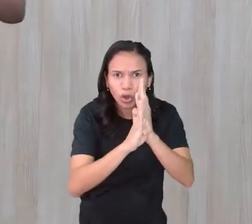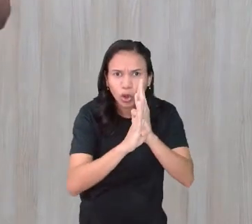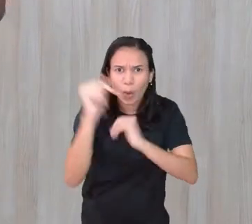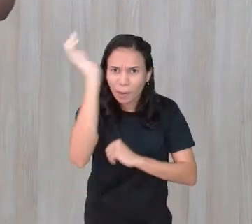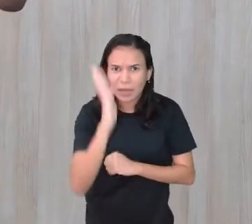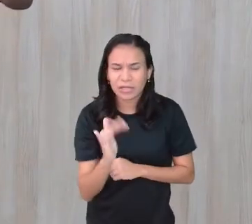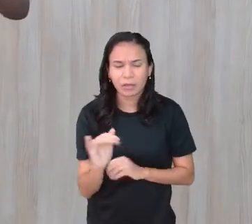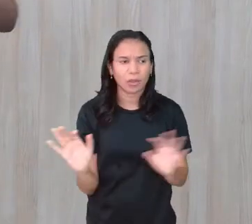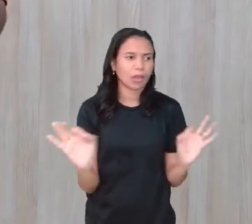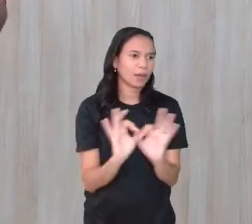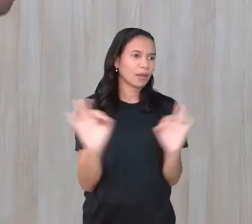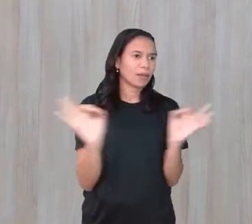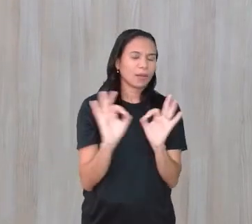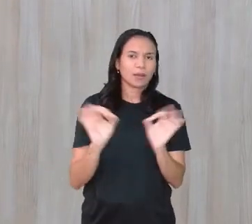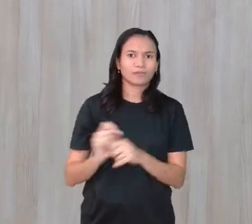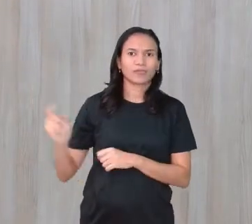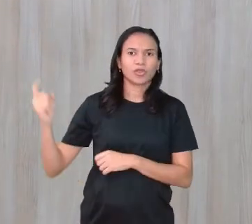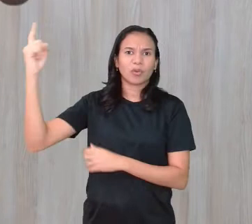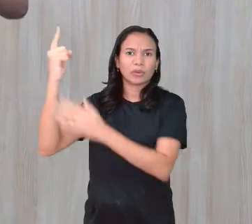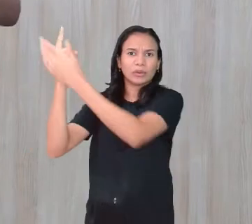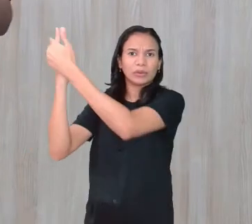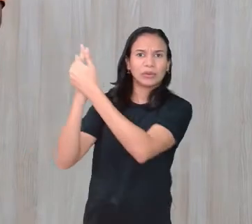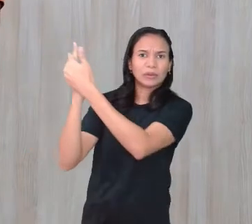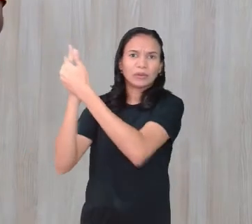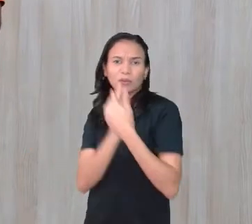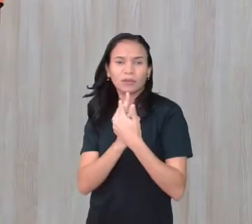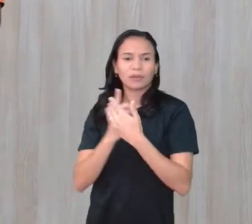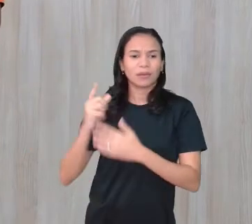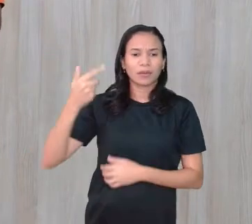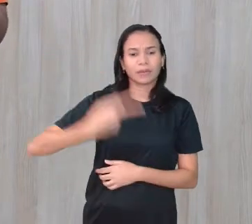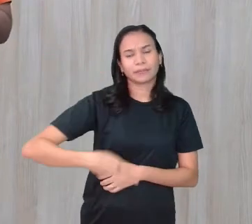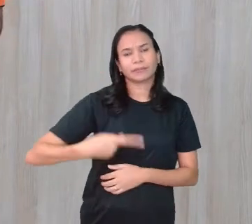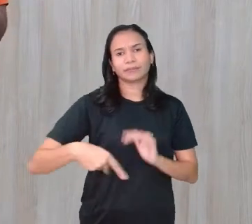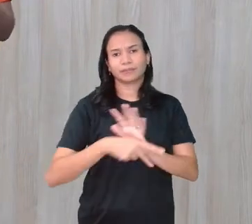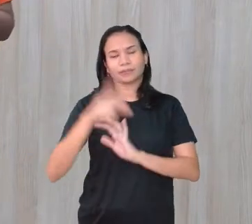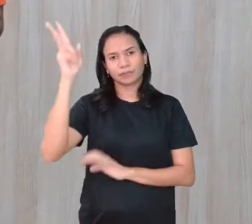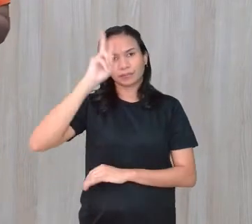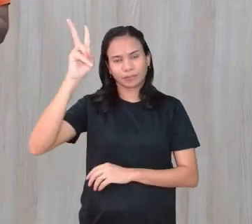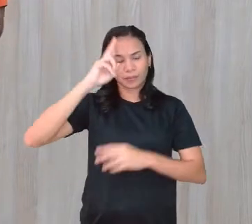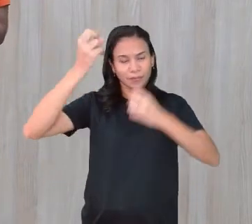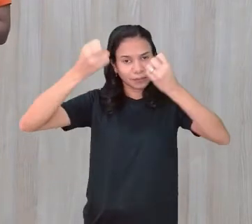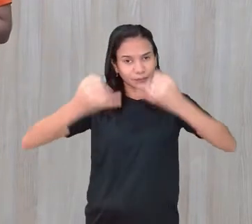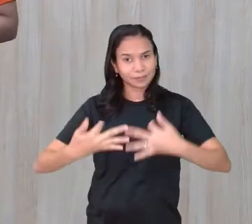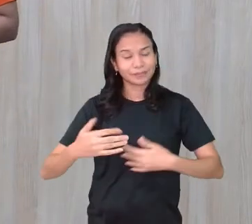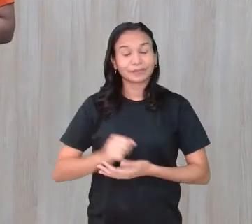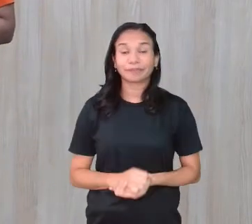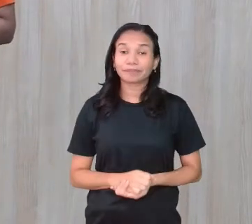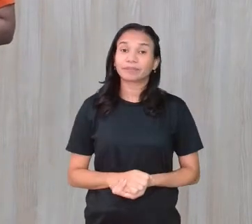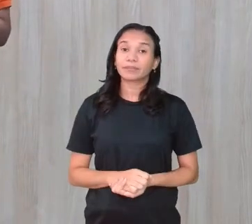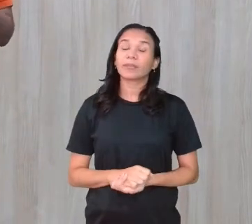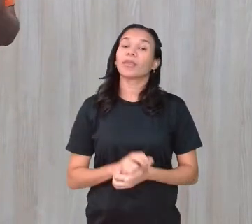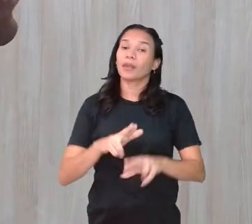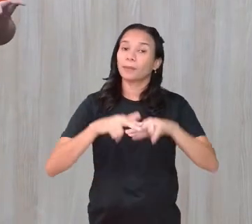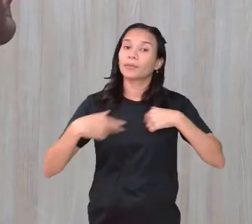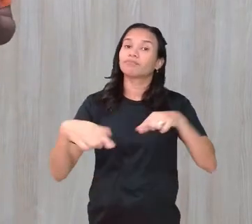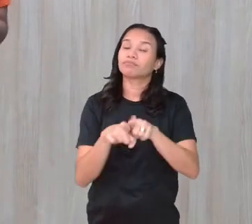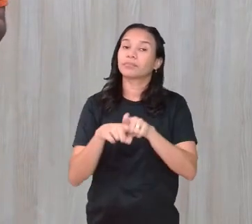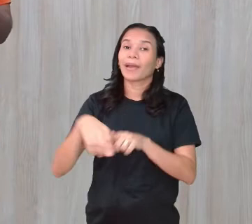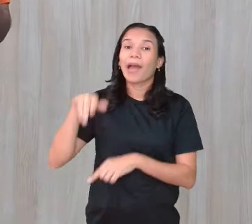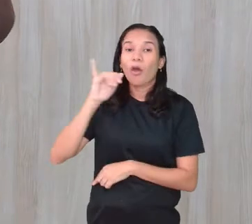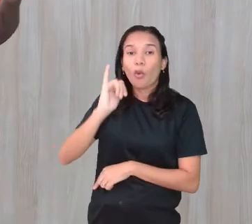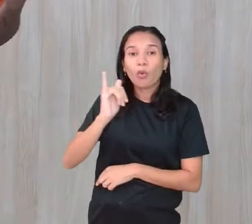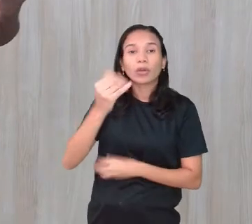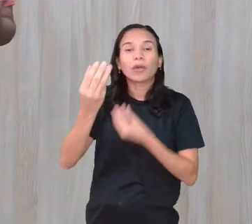fez esse reforço histórico, né? Essa explicação histórica. E aí está contando a história